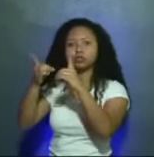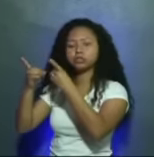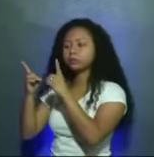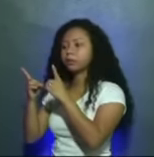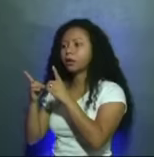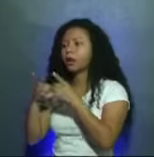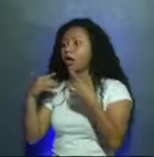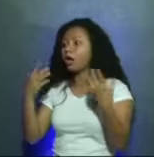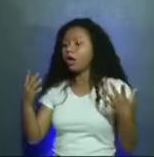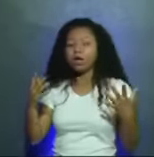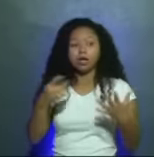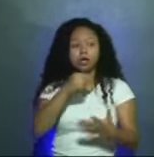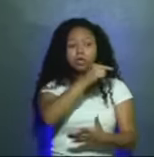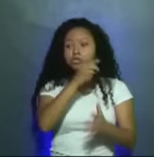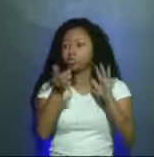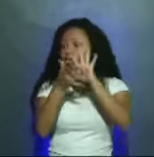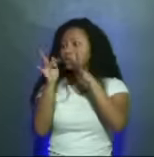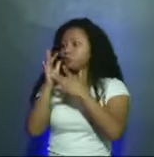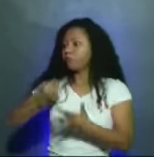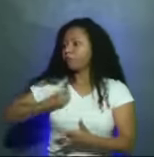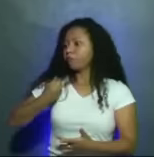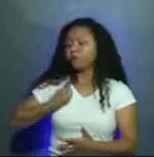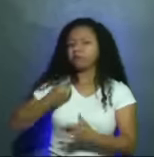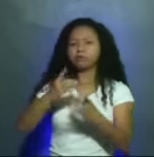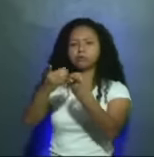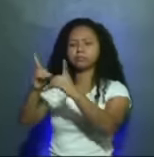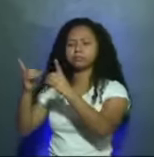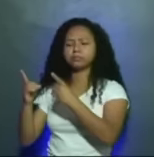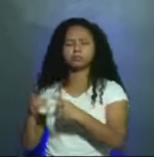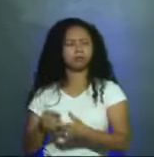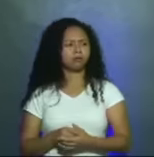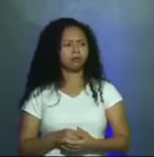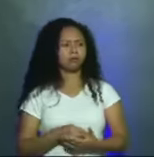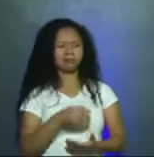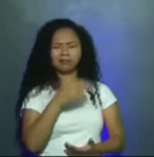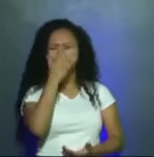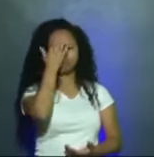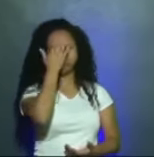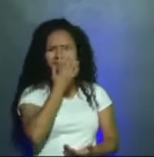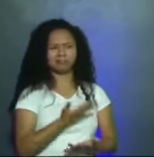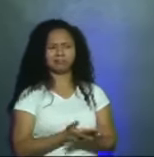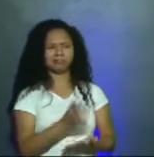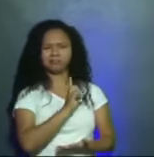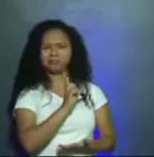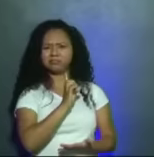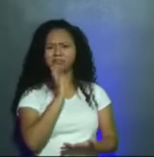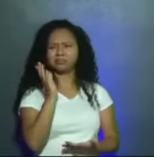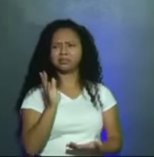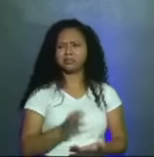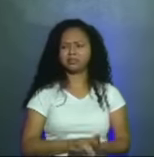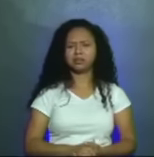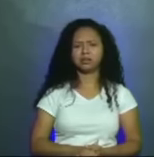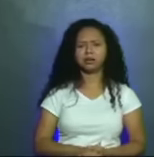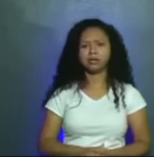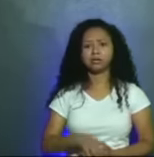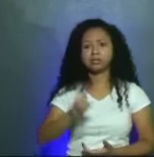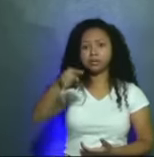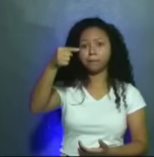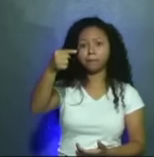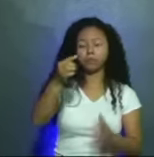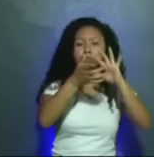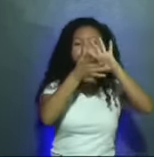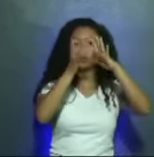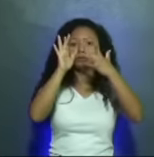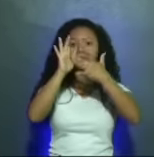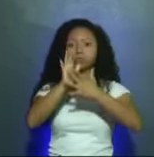a experiência dela, mas eles não creram. Depois Jesus apareceu noutra forma a 2 deles, estando eles a caminho